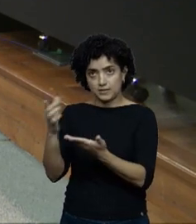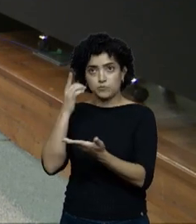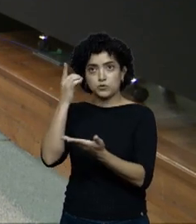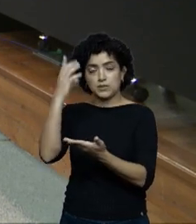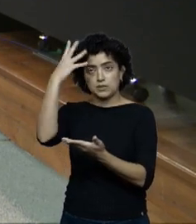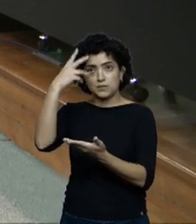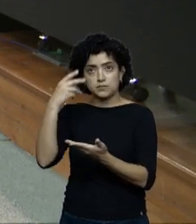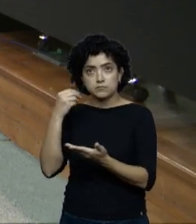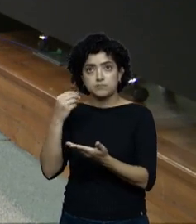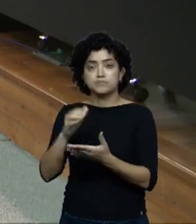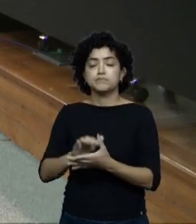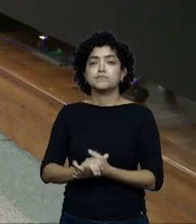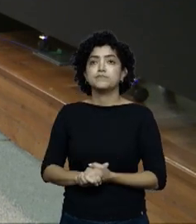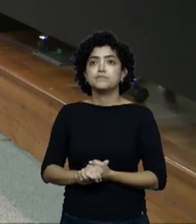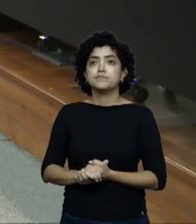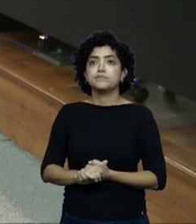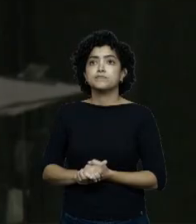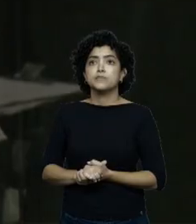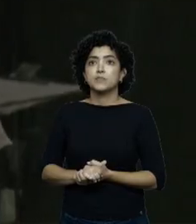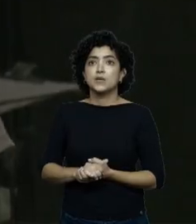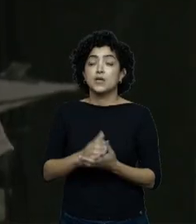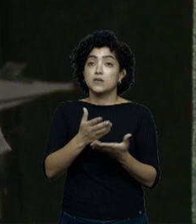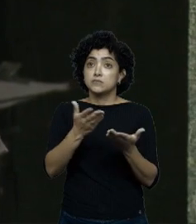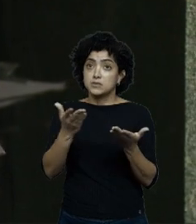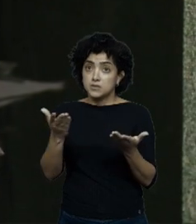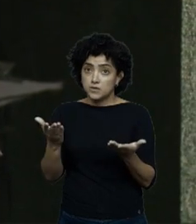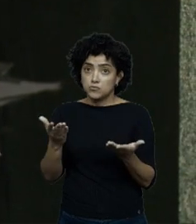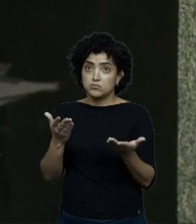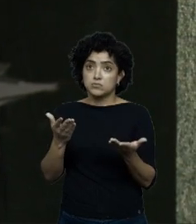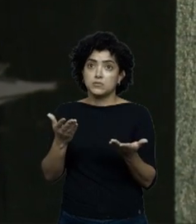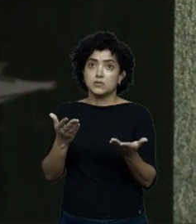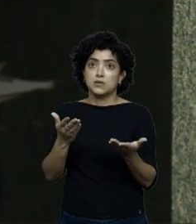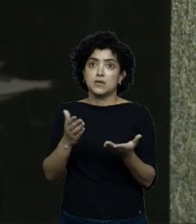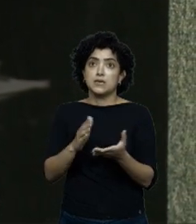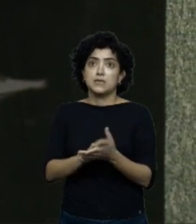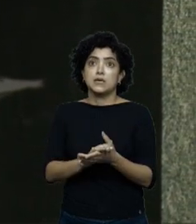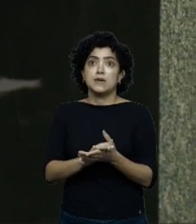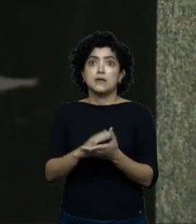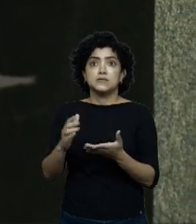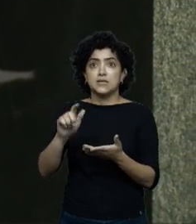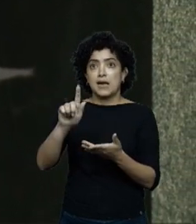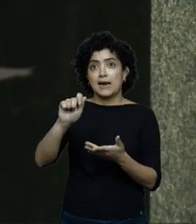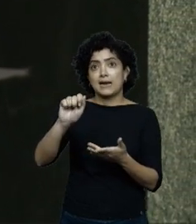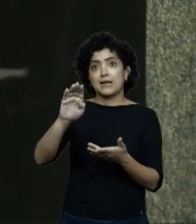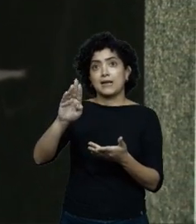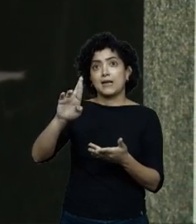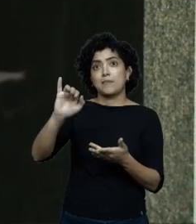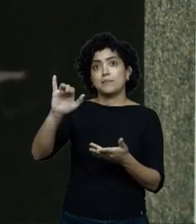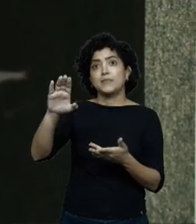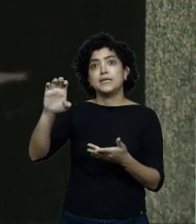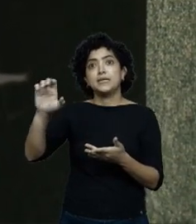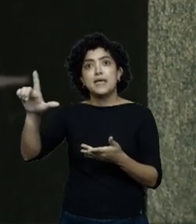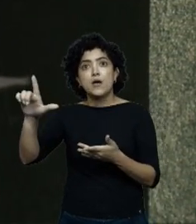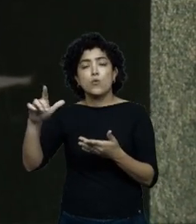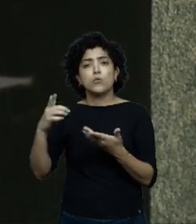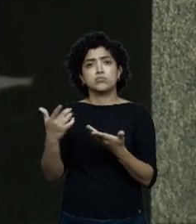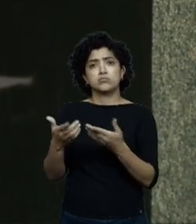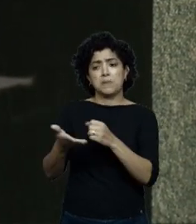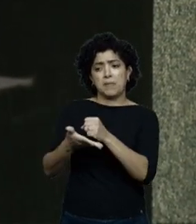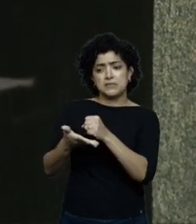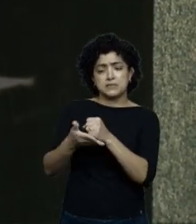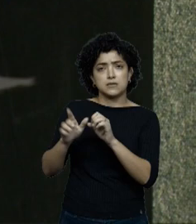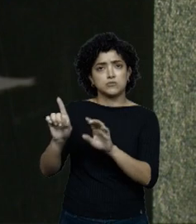e os demais nome dela é pessoal eu não gostaria que a fala do Gabriel da sede faltasse a minha fala aqui mas eu não viajei